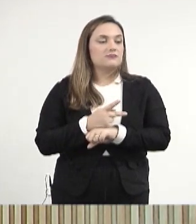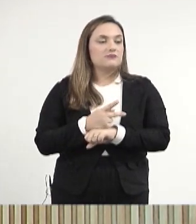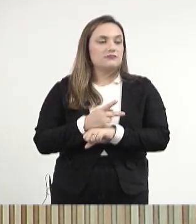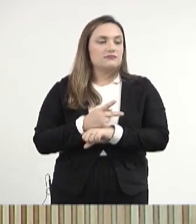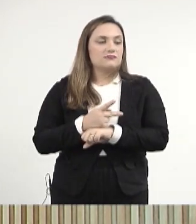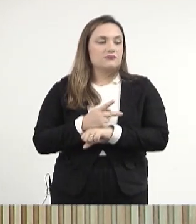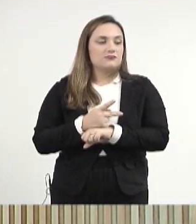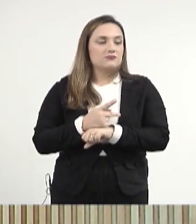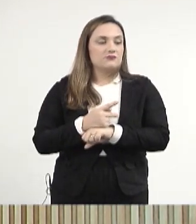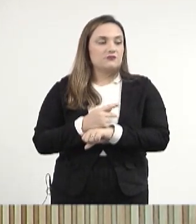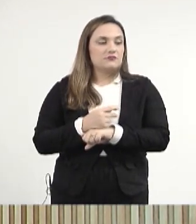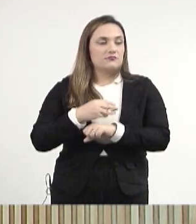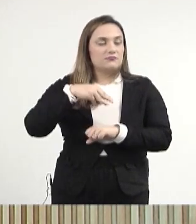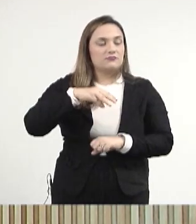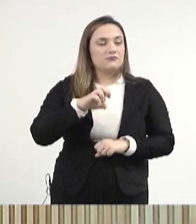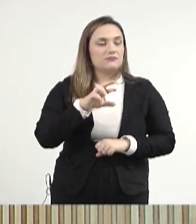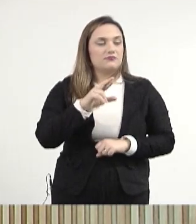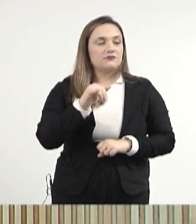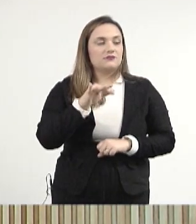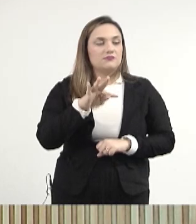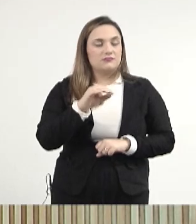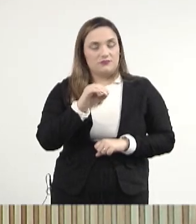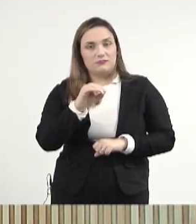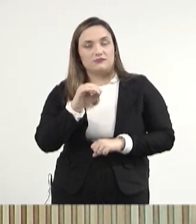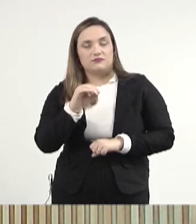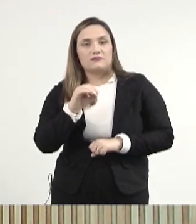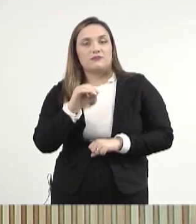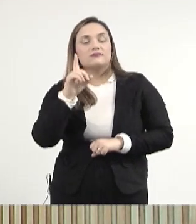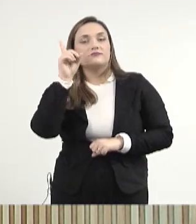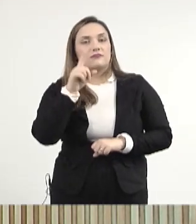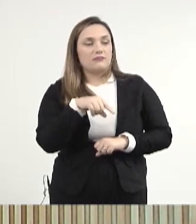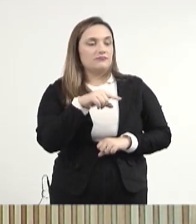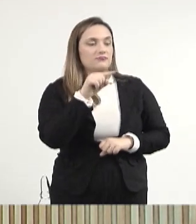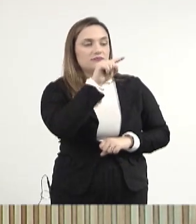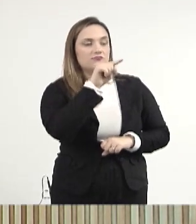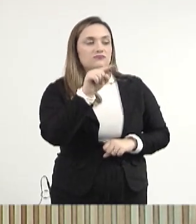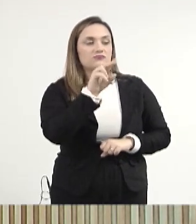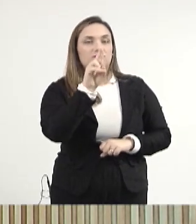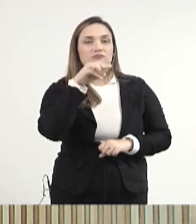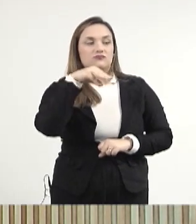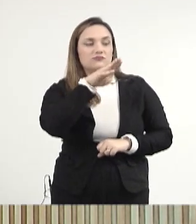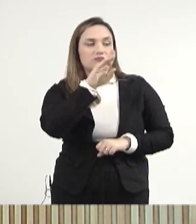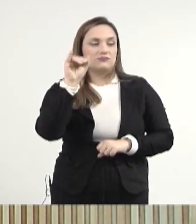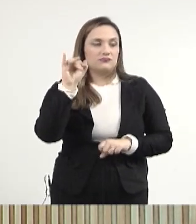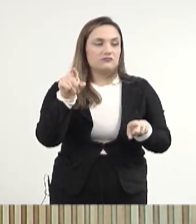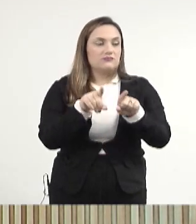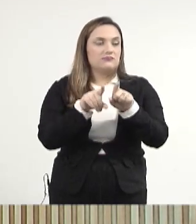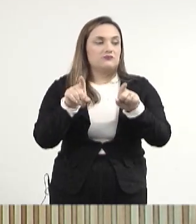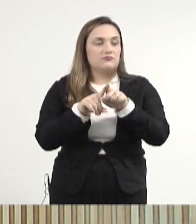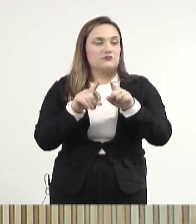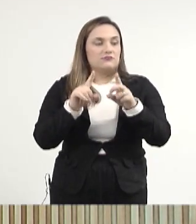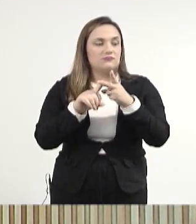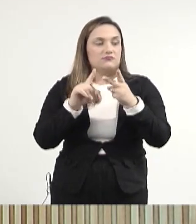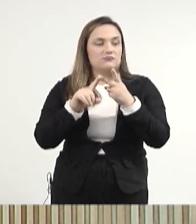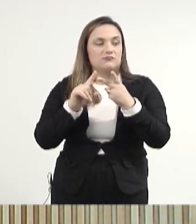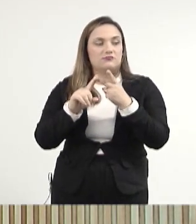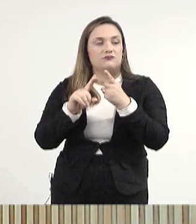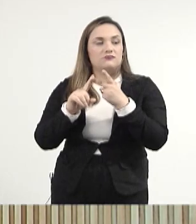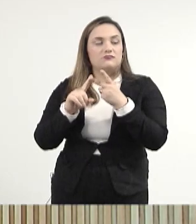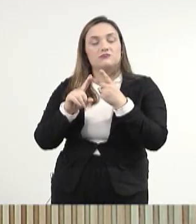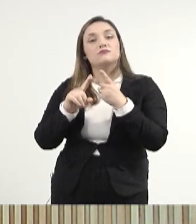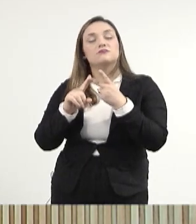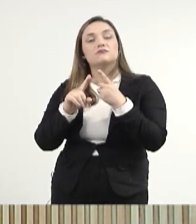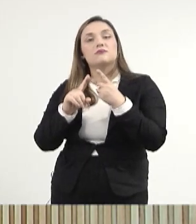Mérito Legislativo Zumbi dos Palmares e Tia Eva. O deputado, inclusive, disse que deve propor a realização ainda